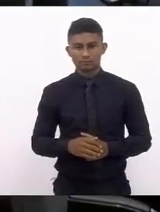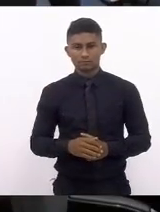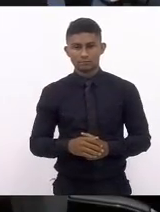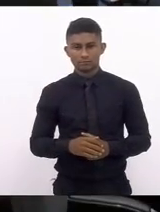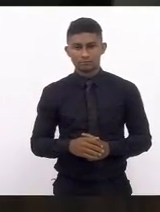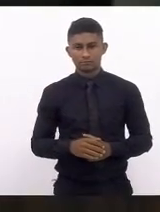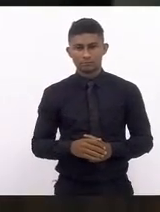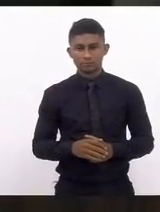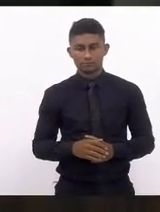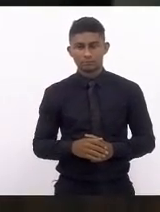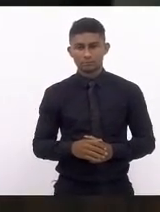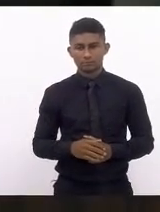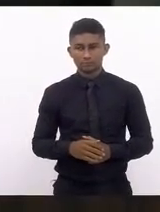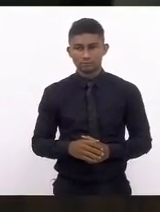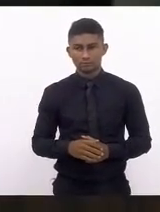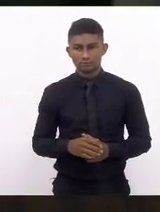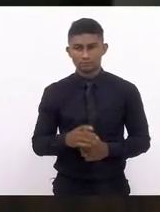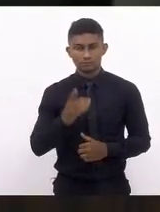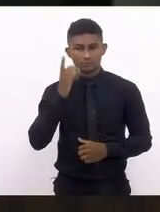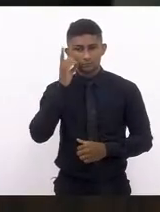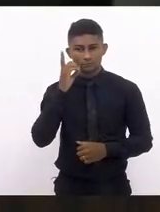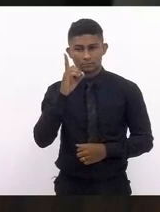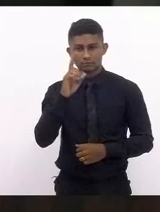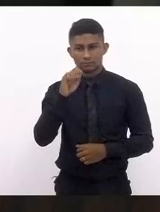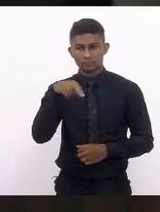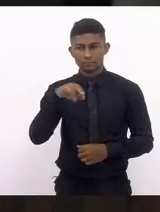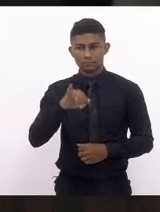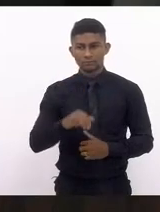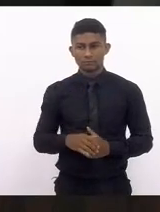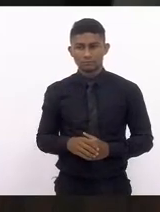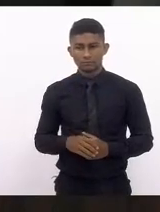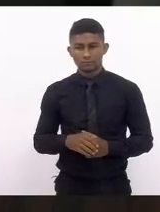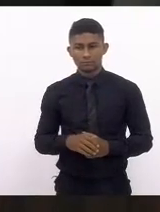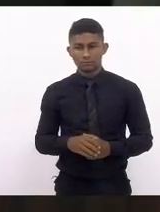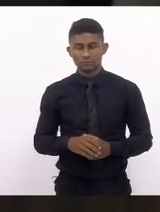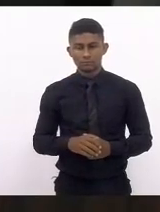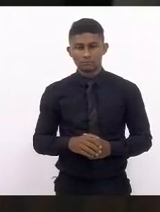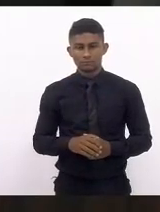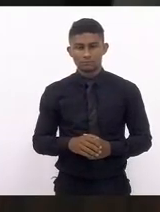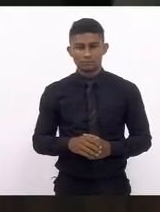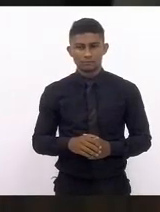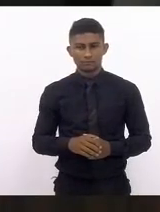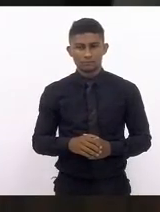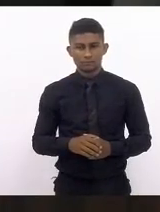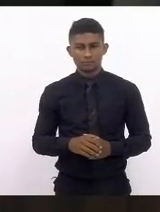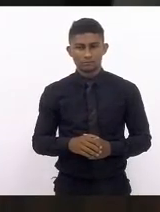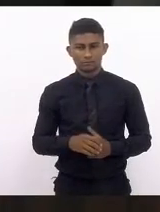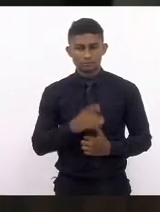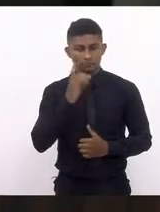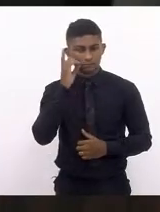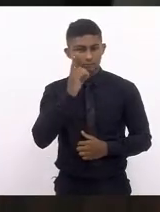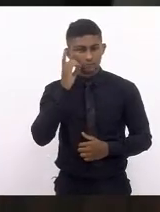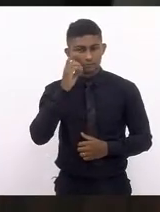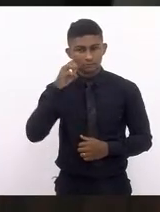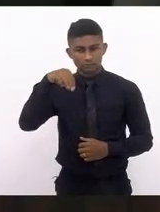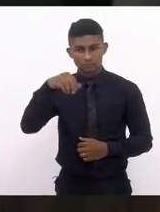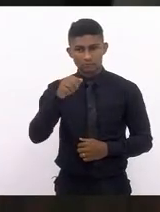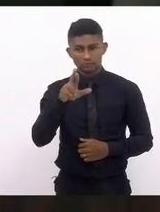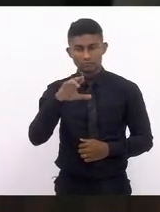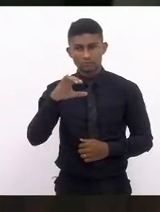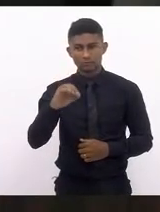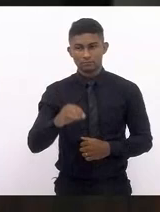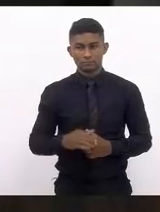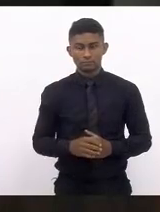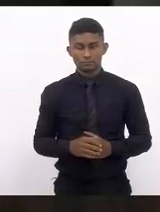Ah tá Dani Monteiro o deputado o Márcio Gualberto como vai o